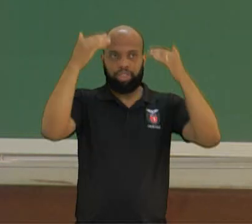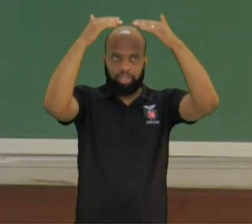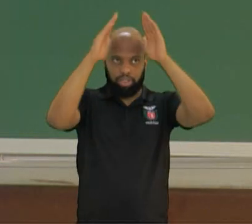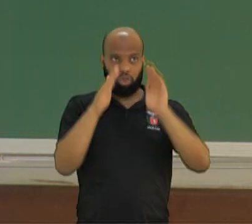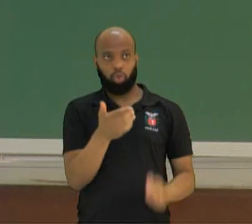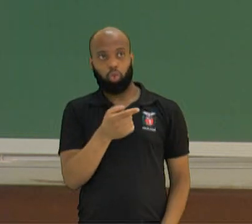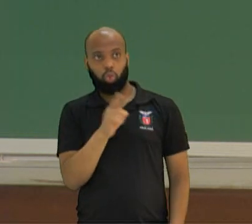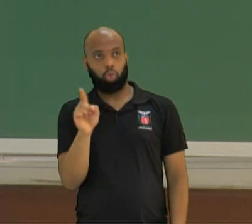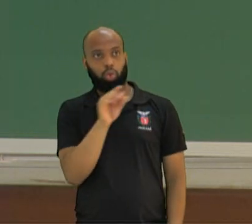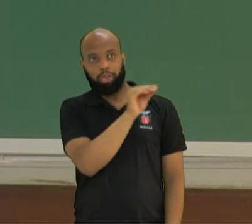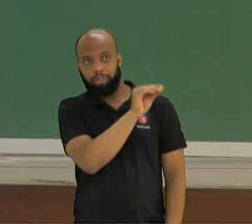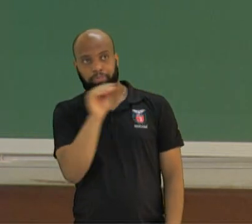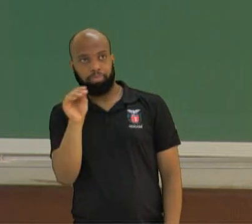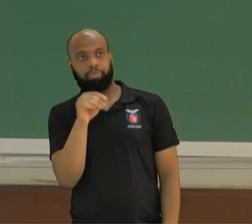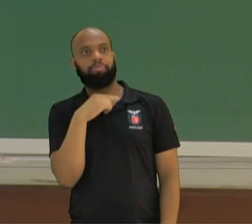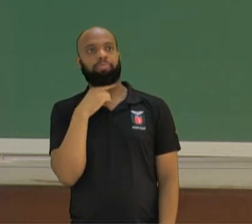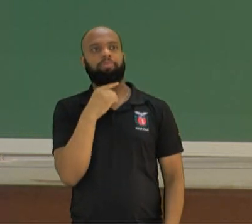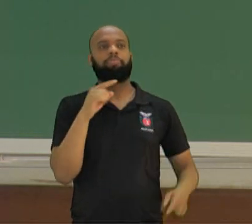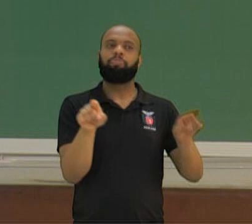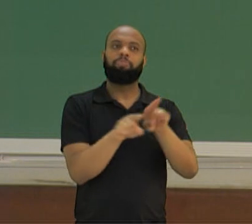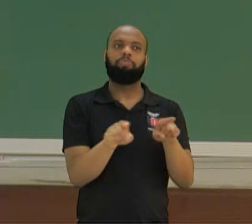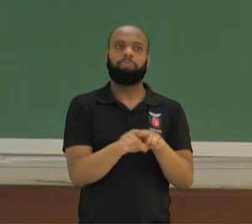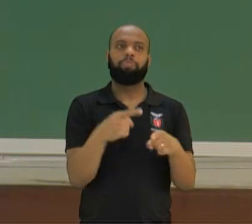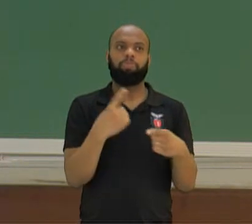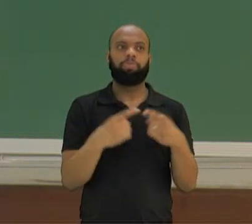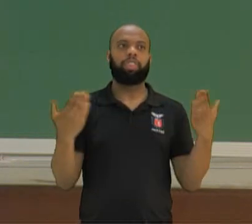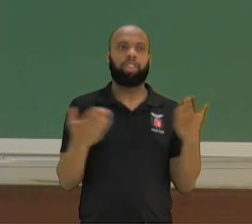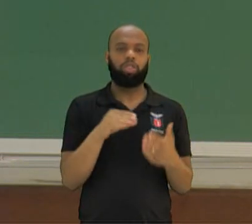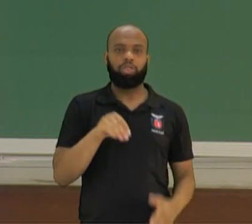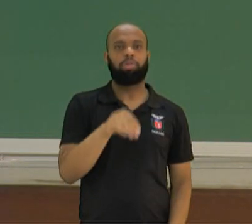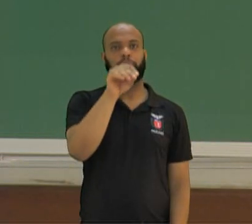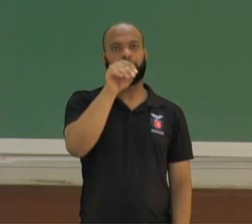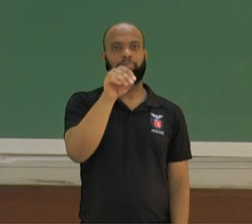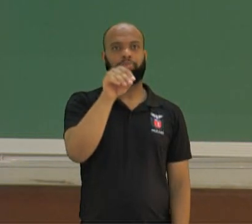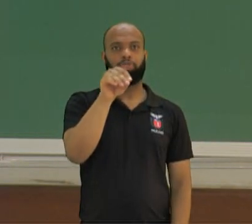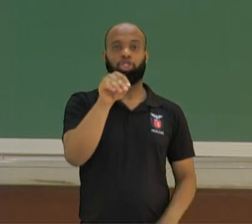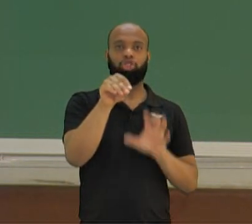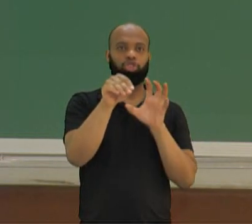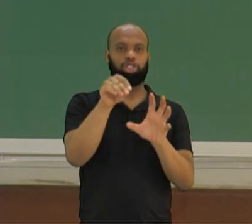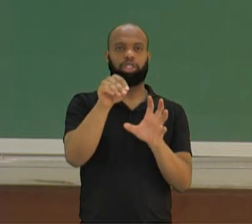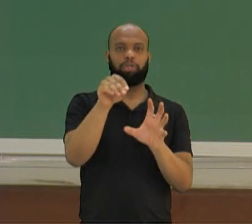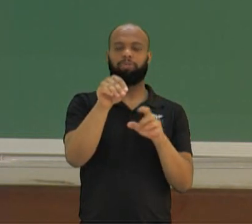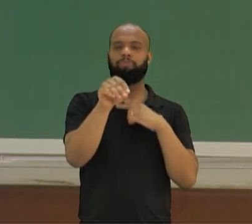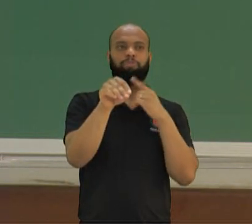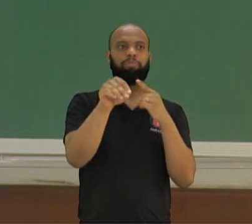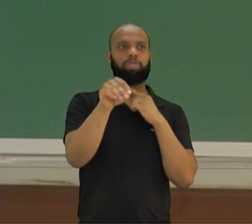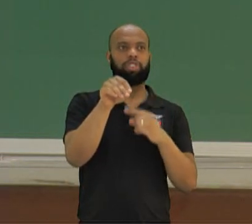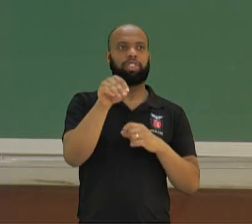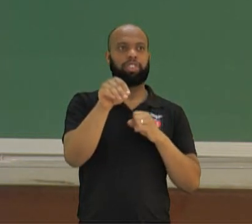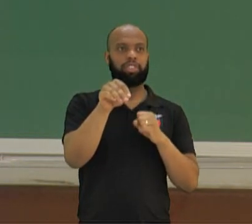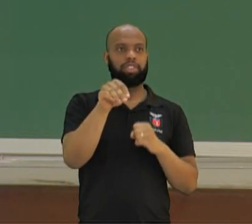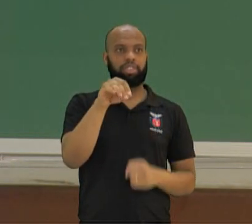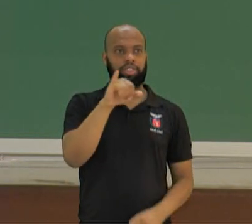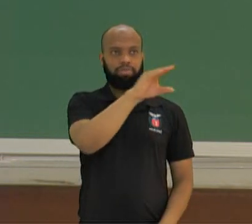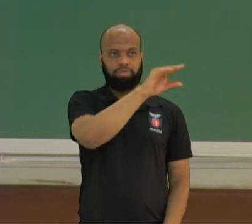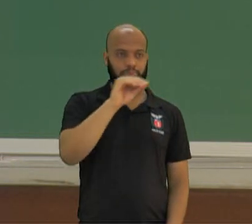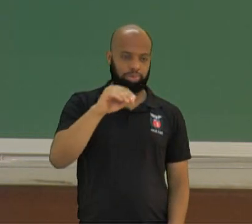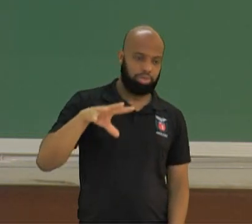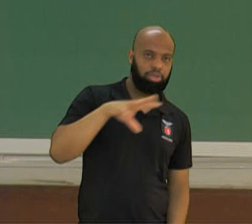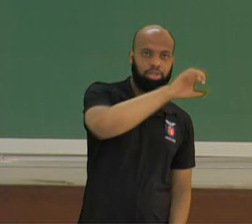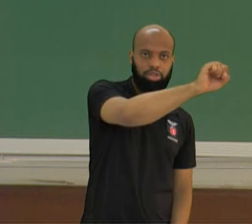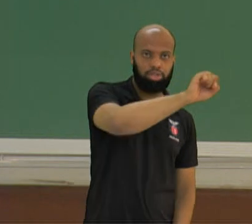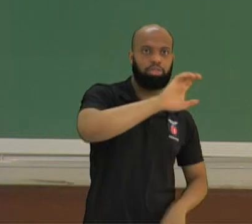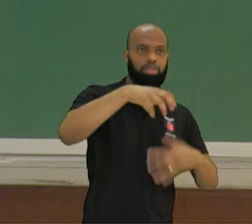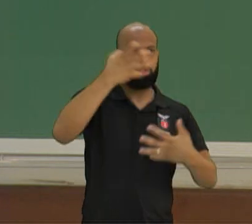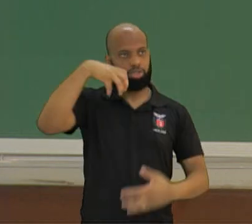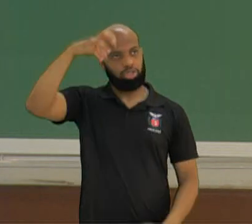na última casa que restou, não poderia também, porque esse peão ficaria nessa posição e também ameaçaria ali o rei. Então, o rei ficaria